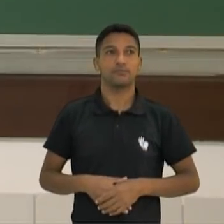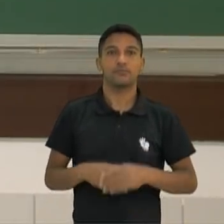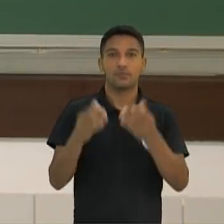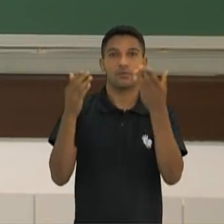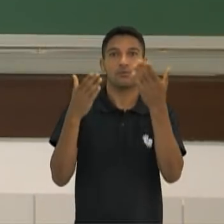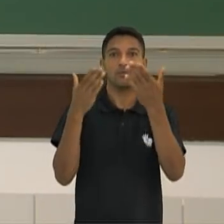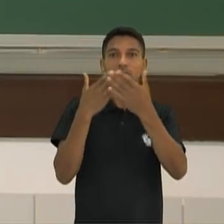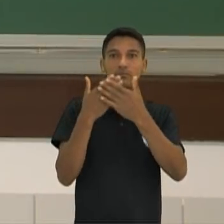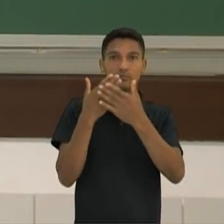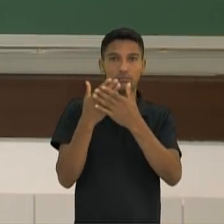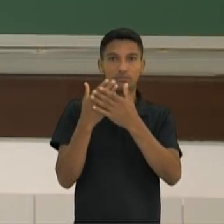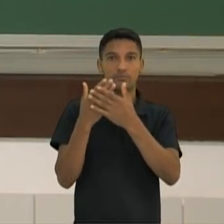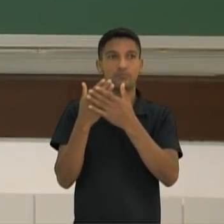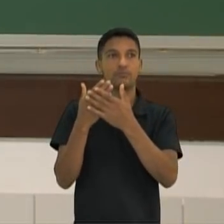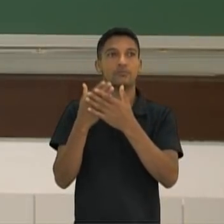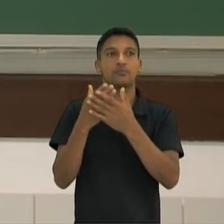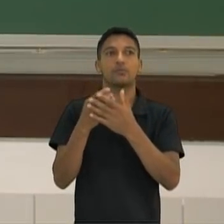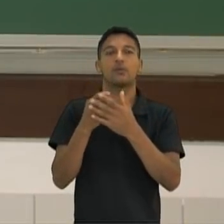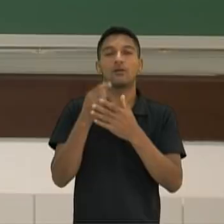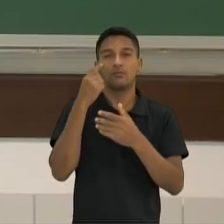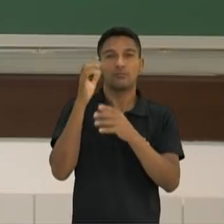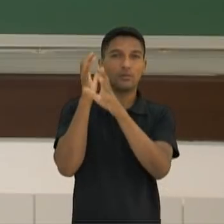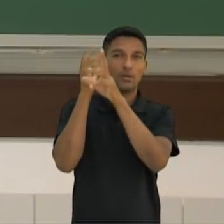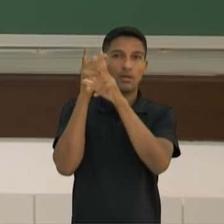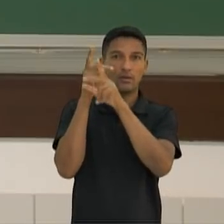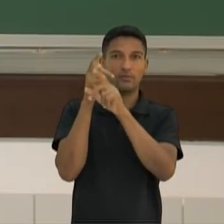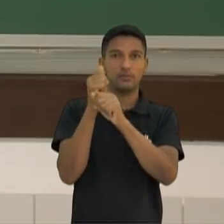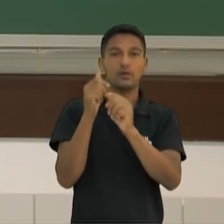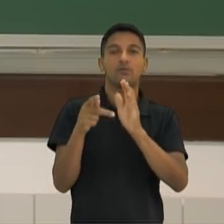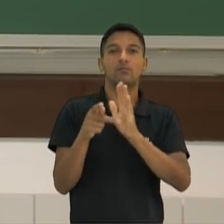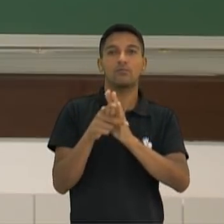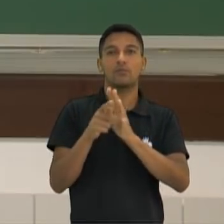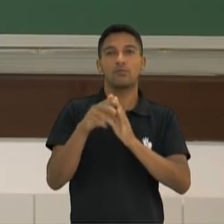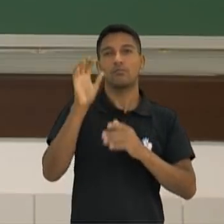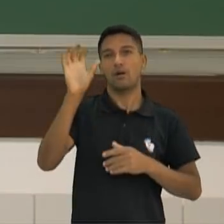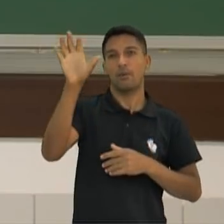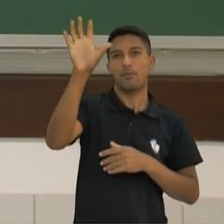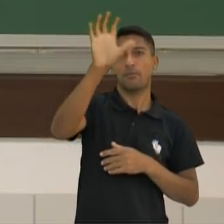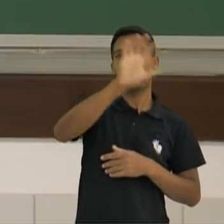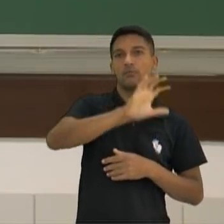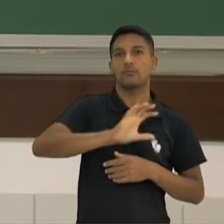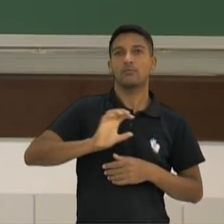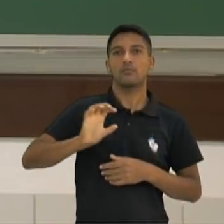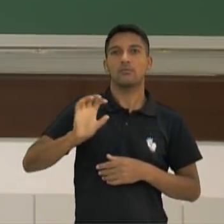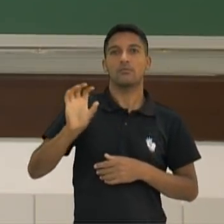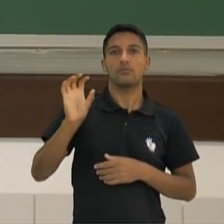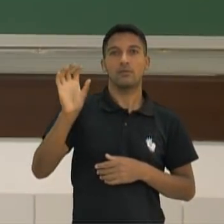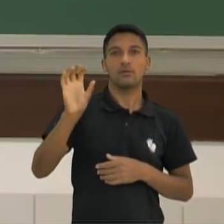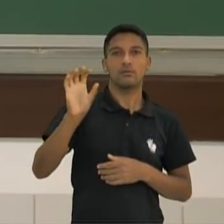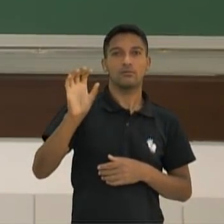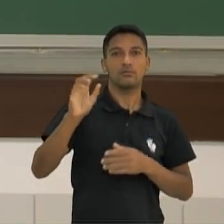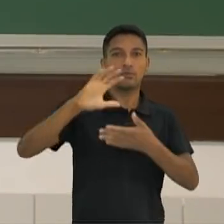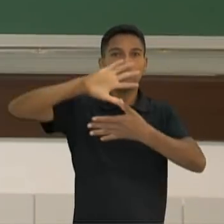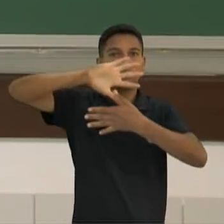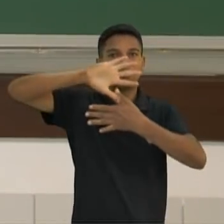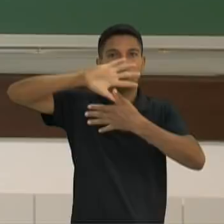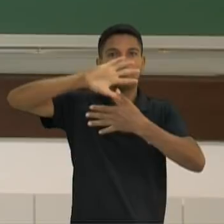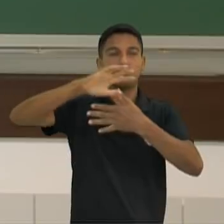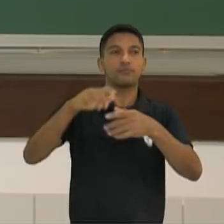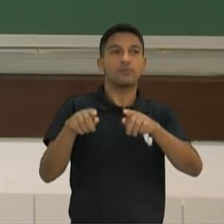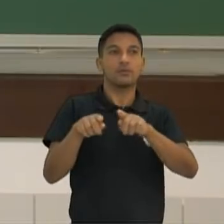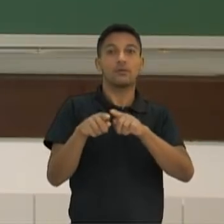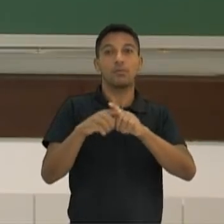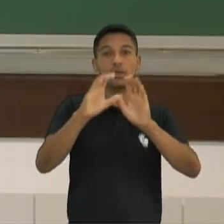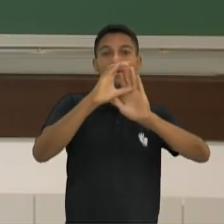nós vimos? Basicamente, fizemos uma revisãozinha de regionalização novamente, Falamos um pouquinho novamente de conceito de